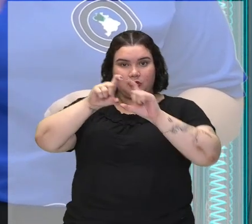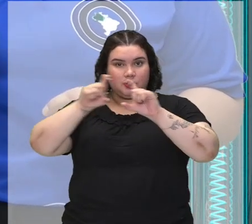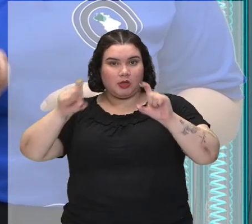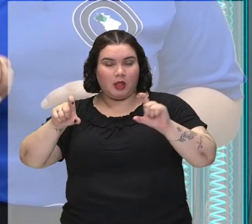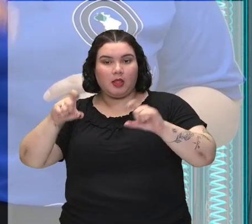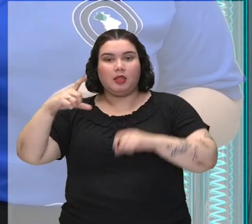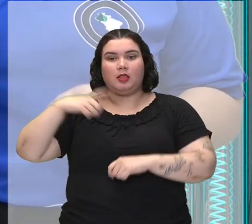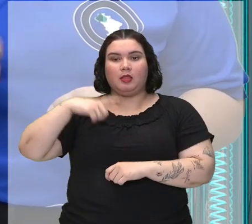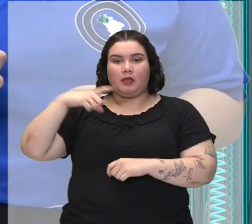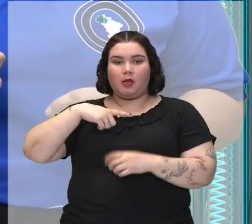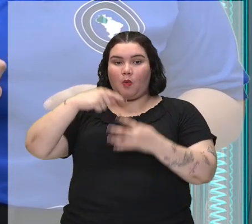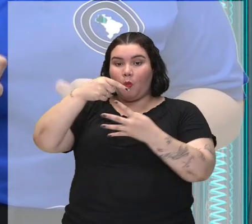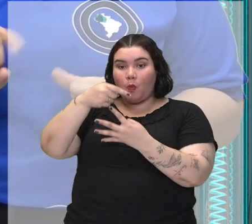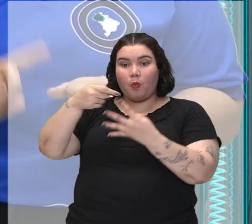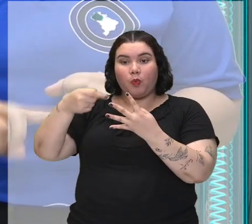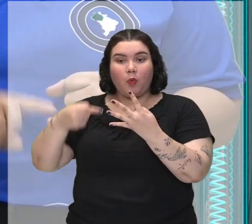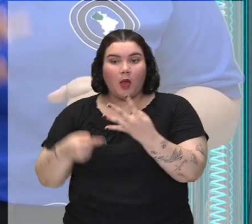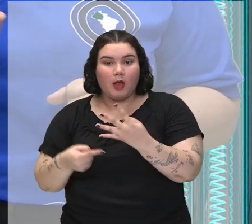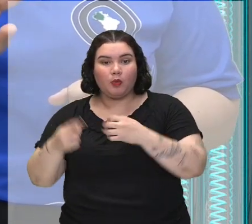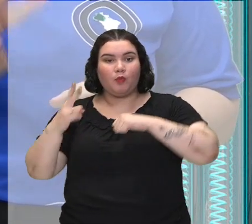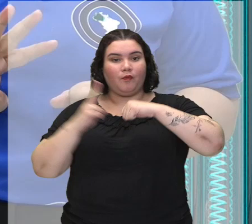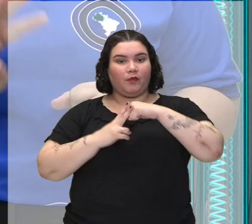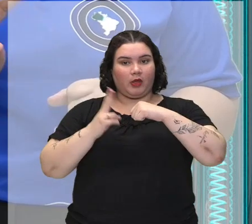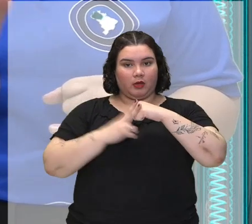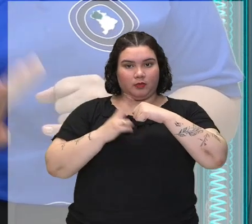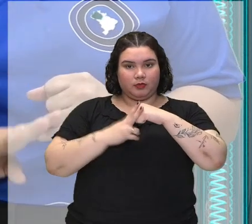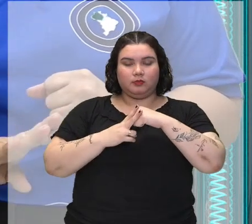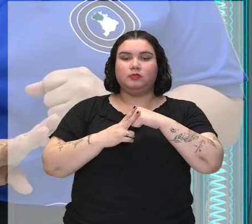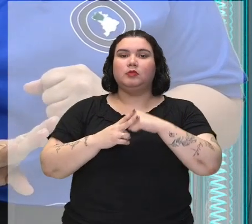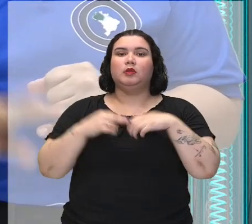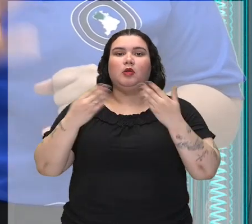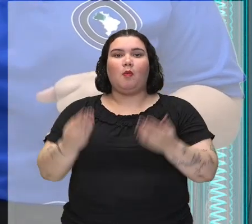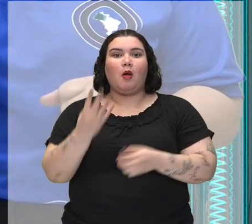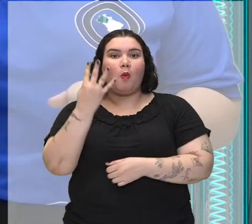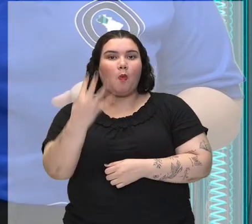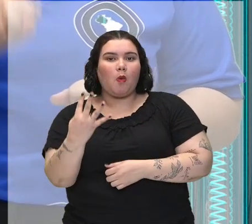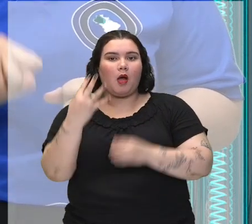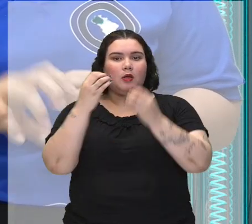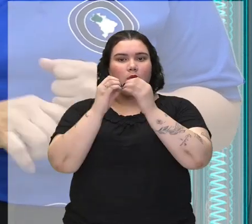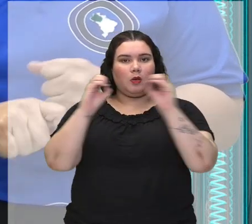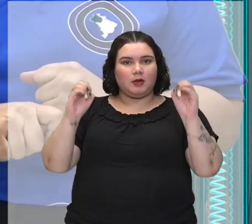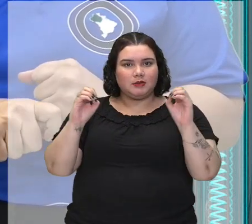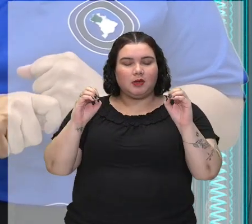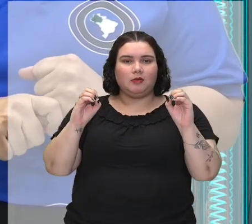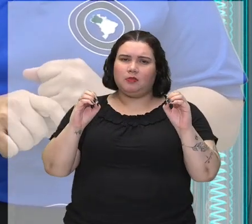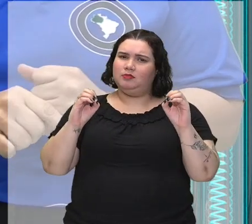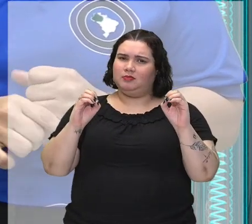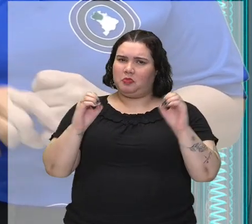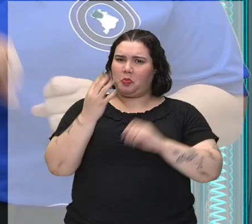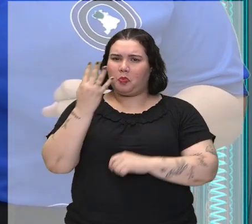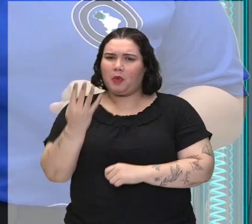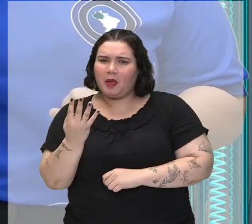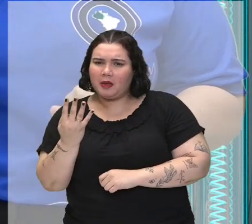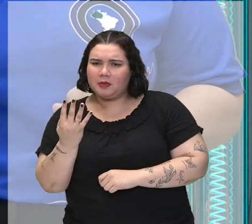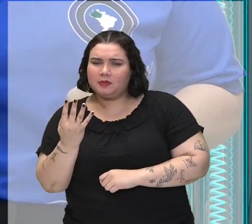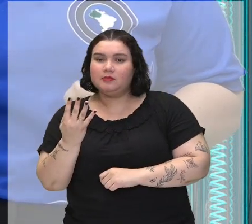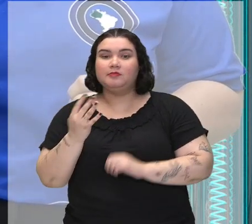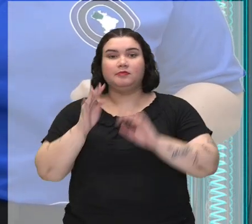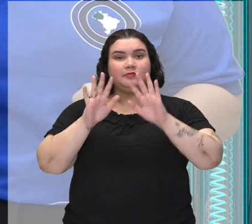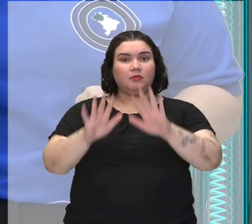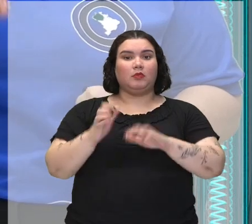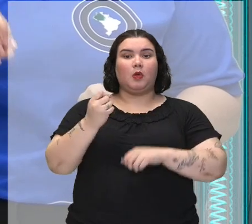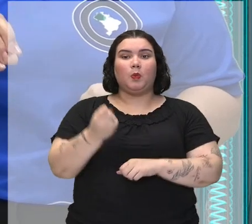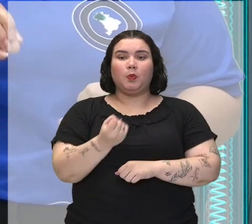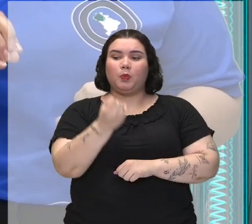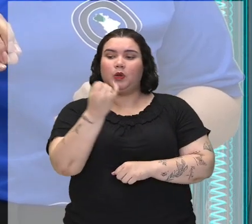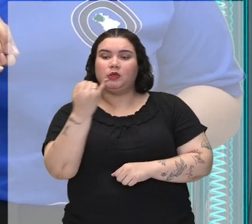tem-se 4 verbos. Ou seja, 4 orações. Opa, professora, calma aí. A